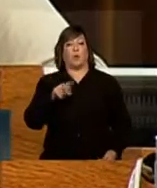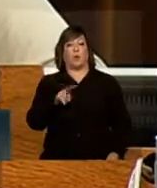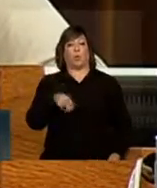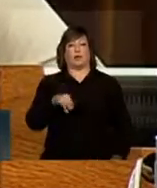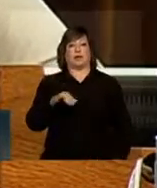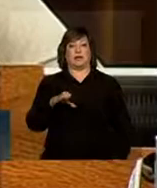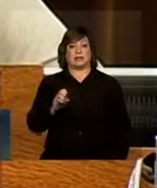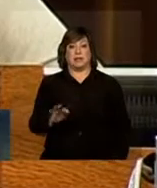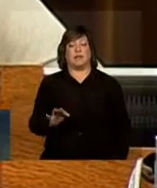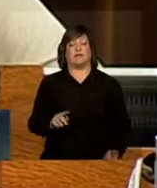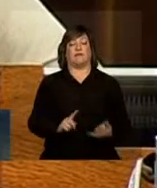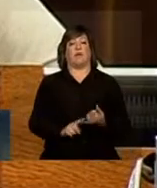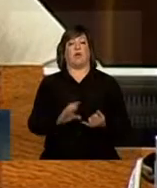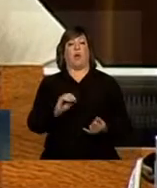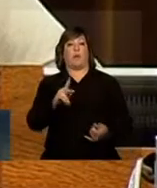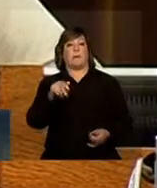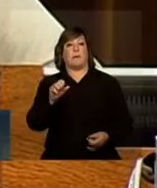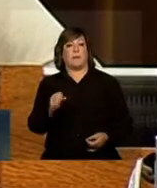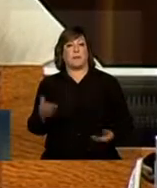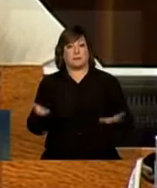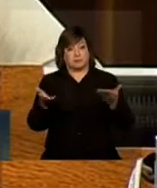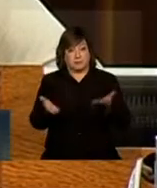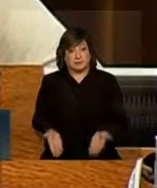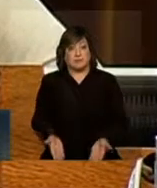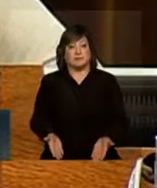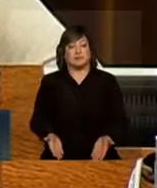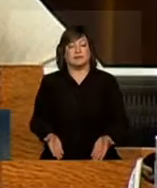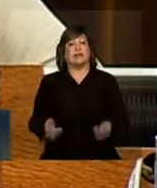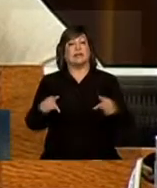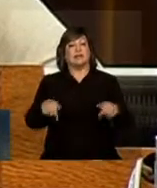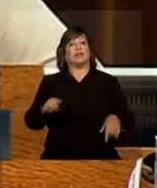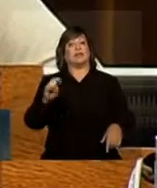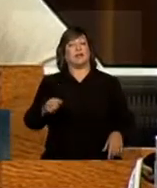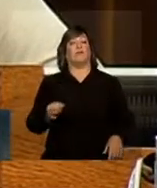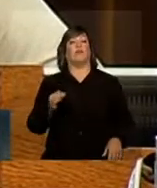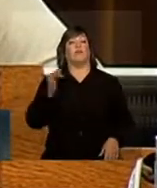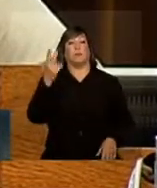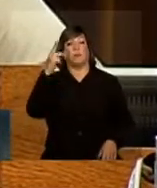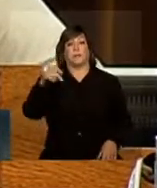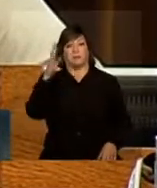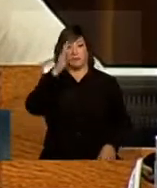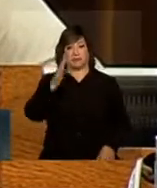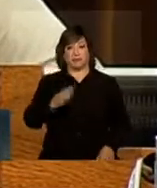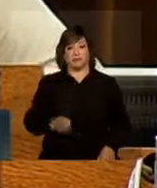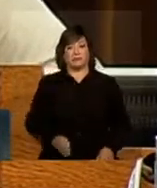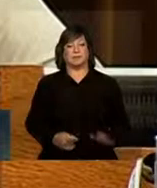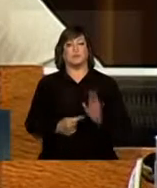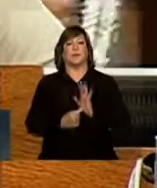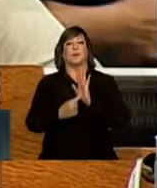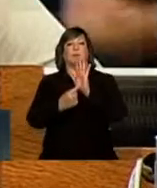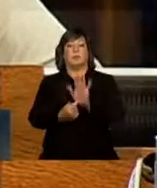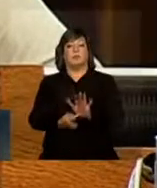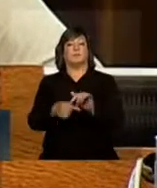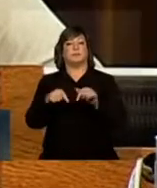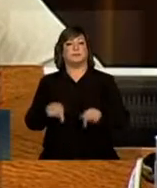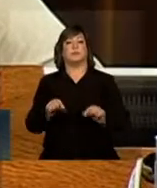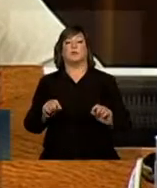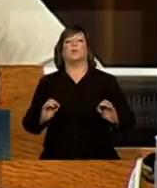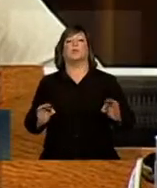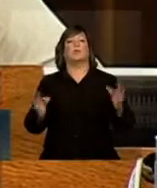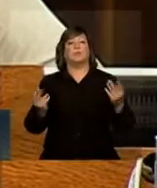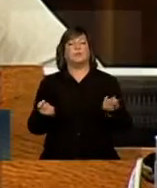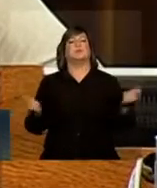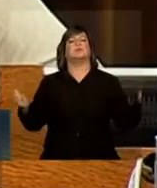Unicef, a OPA se coloca, é um futuro para o Brasil dar essa demonstração de que tudo